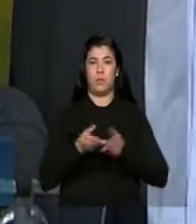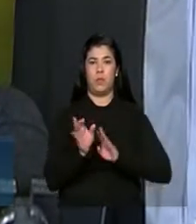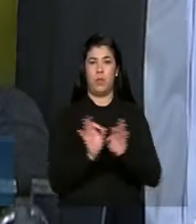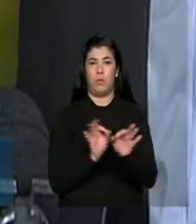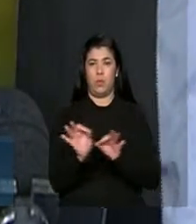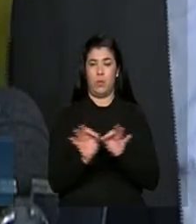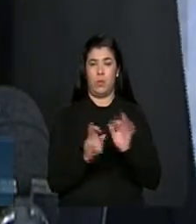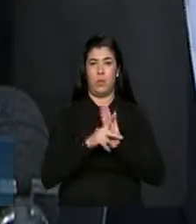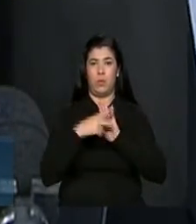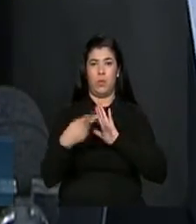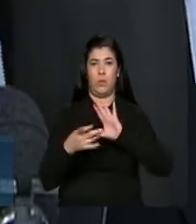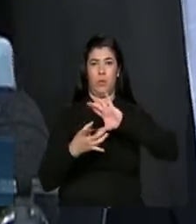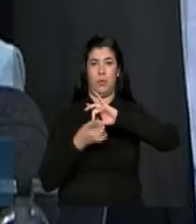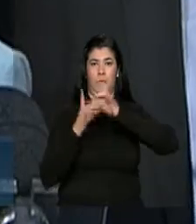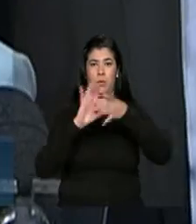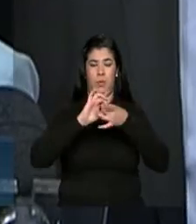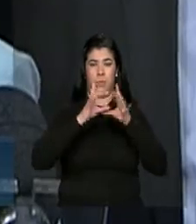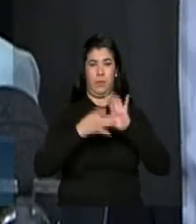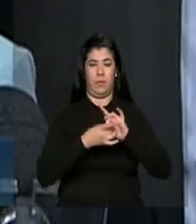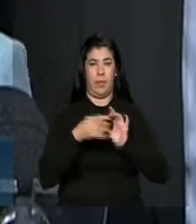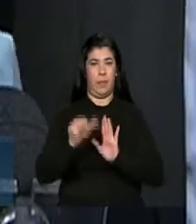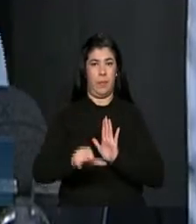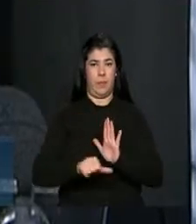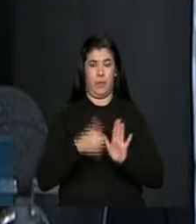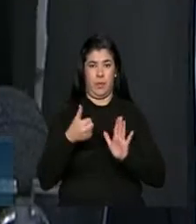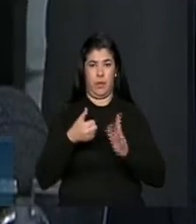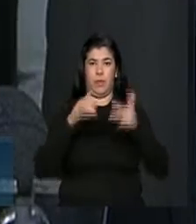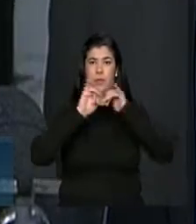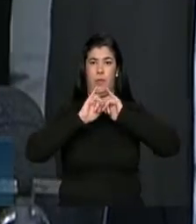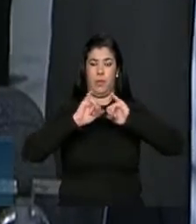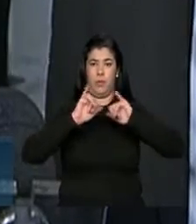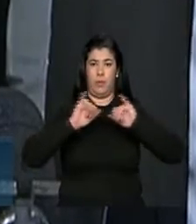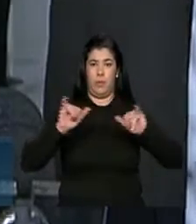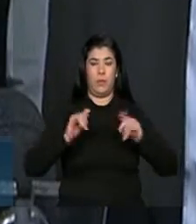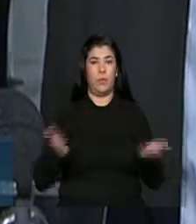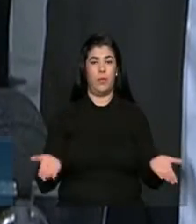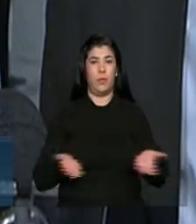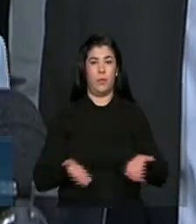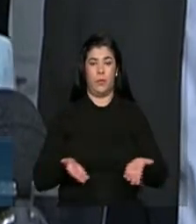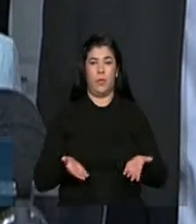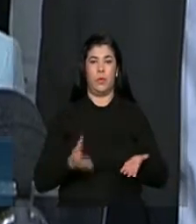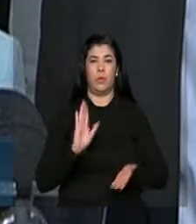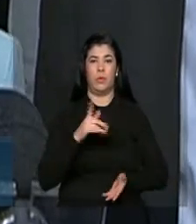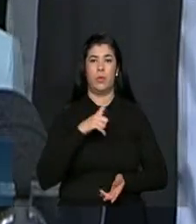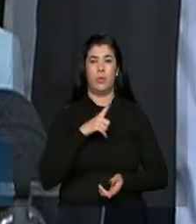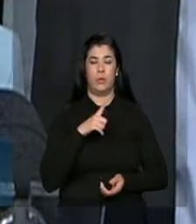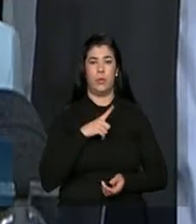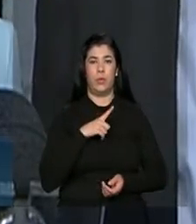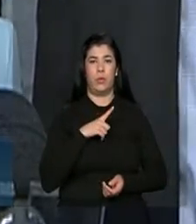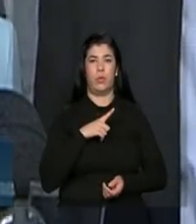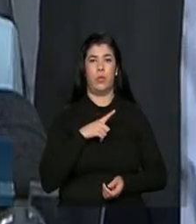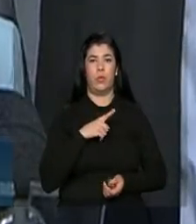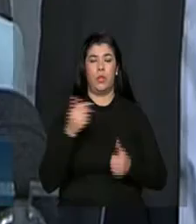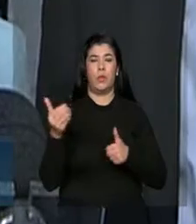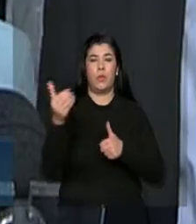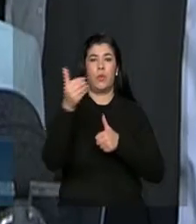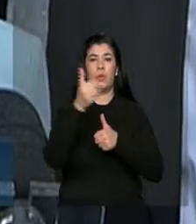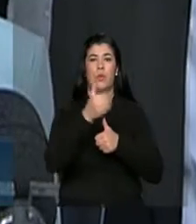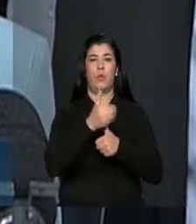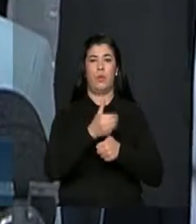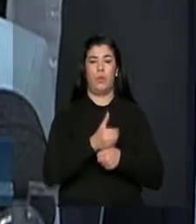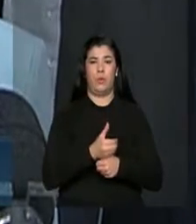organização da Olimpíada. Mas eu queria primeiro anunciar, nós hoje estamos